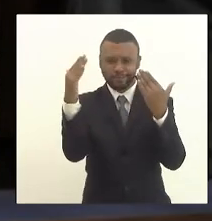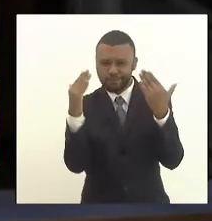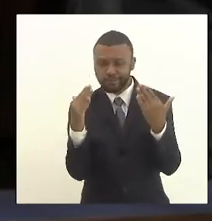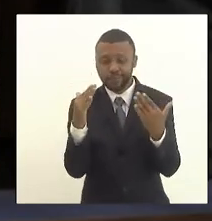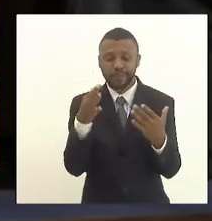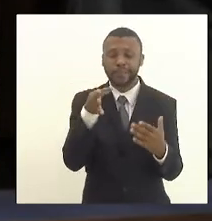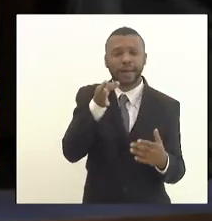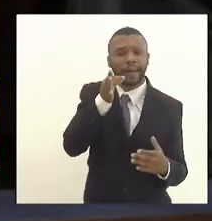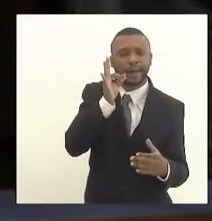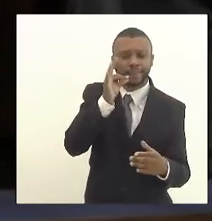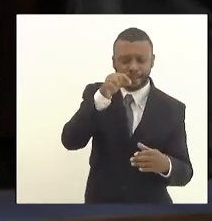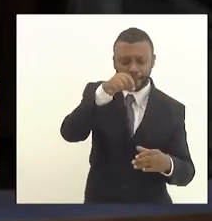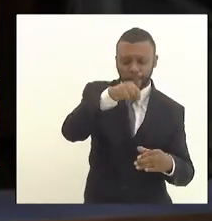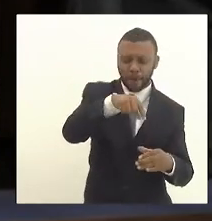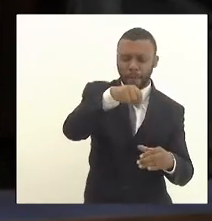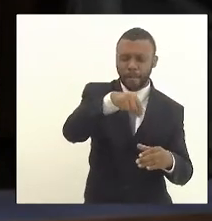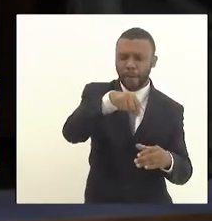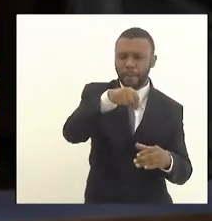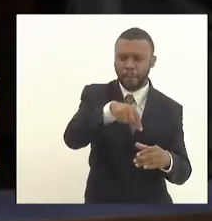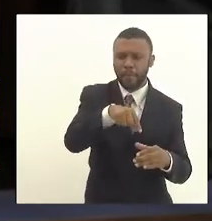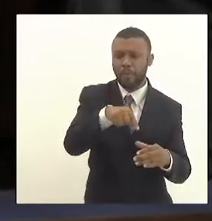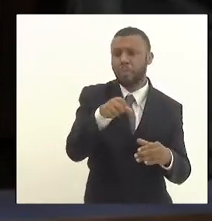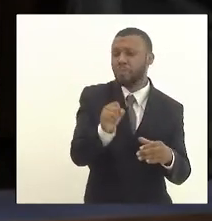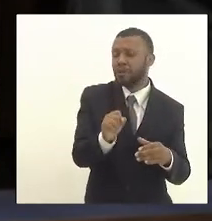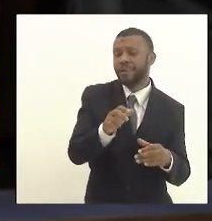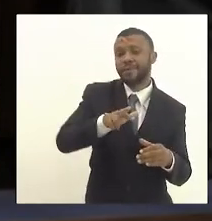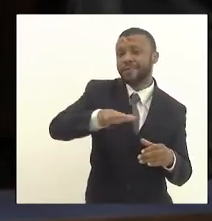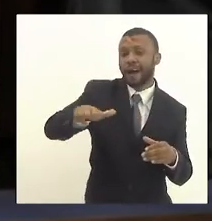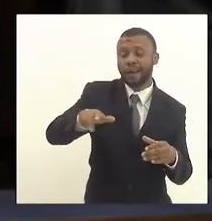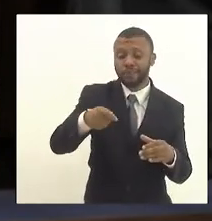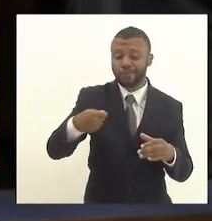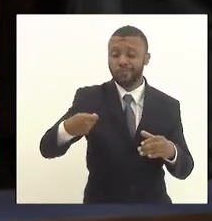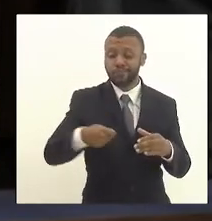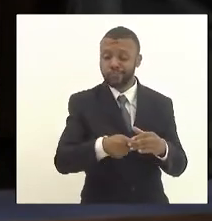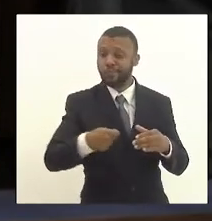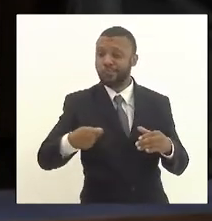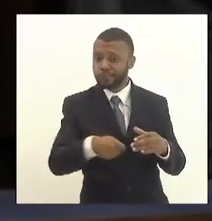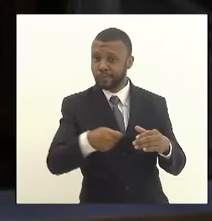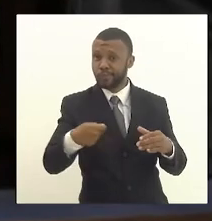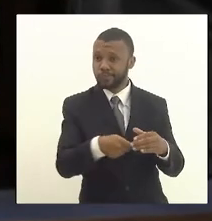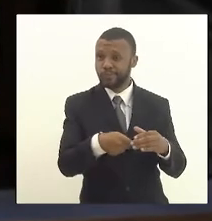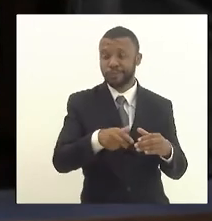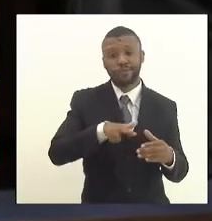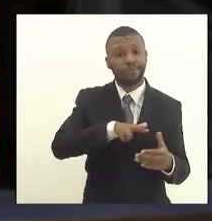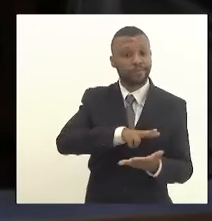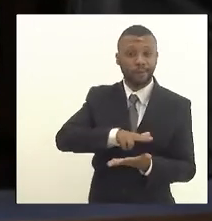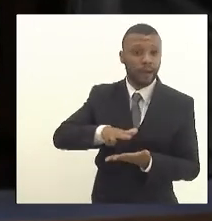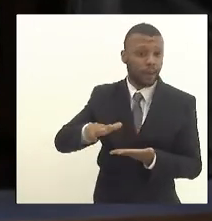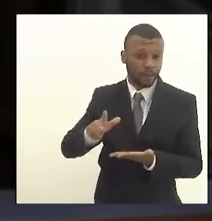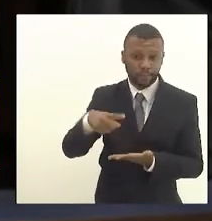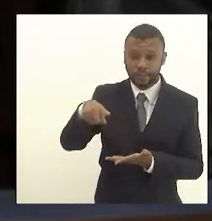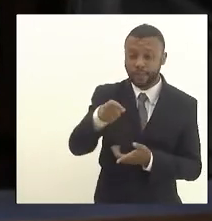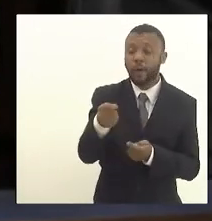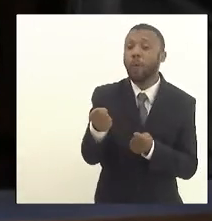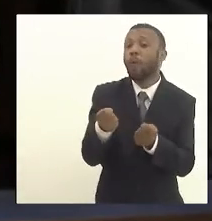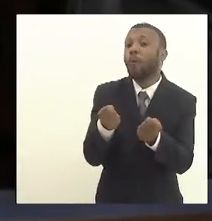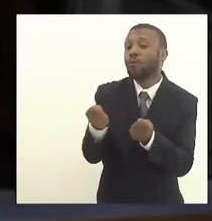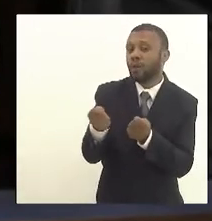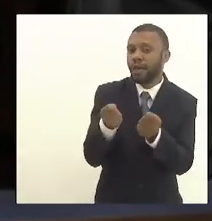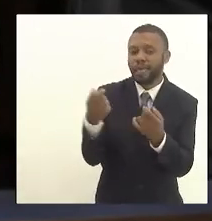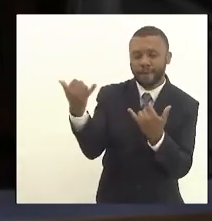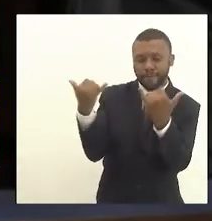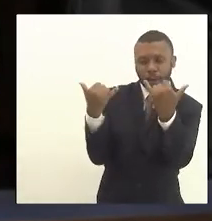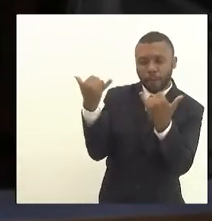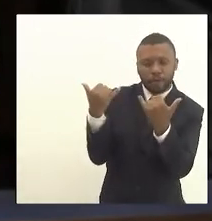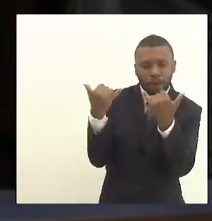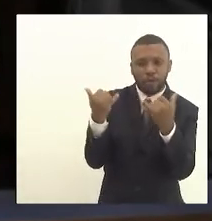E aí, podem vir quantas cápsulas vierem, vocês vão conseguir, através disso, controlar as informações sobre a sua